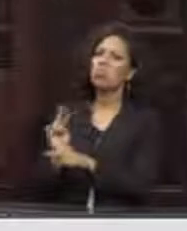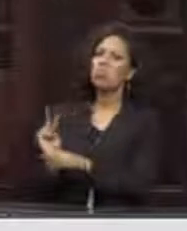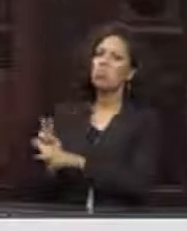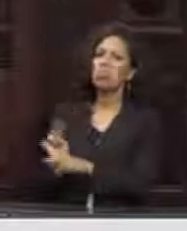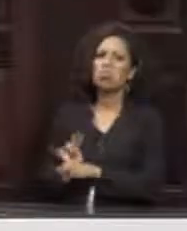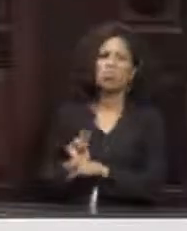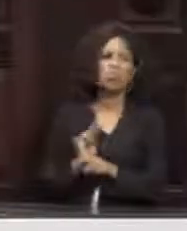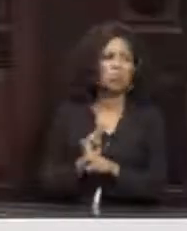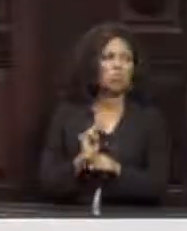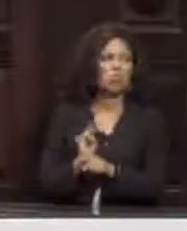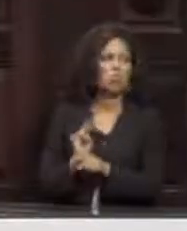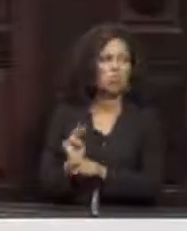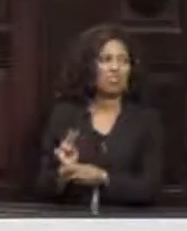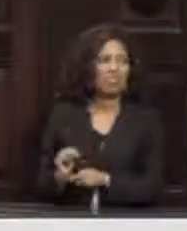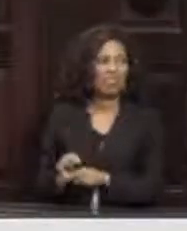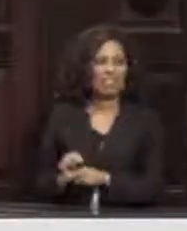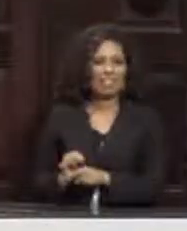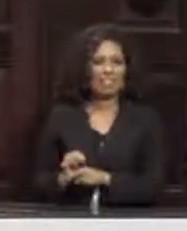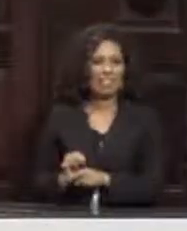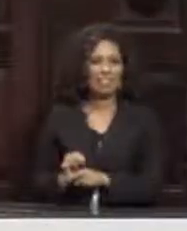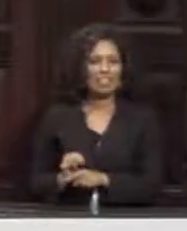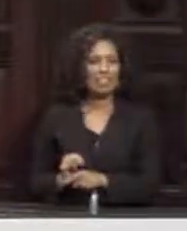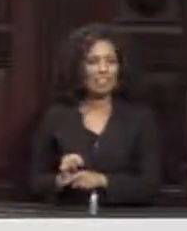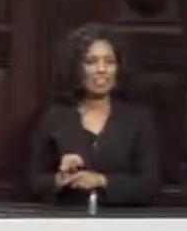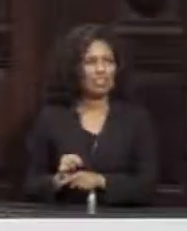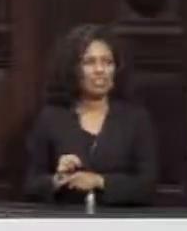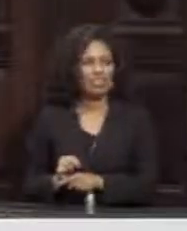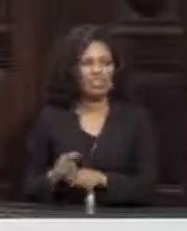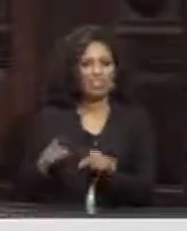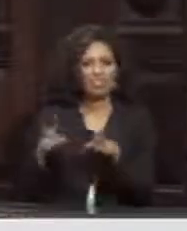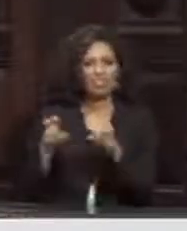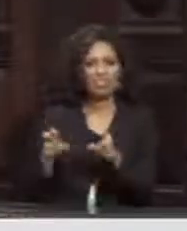resultou da minha presença aqui na tribuna.